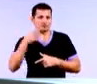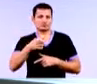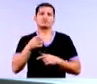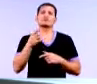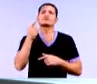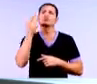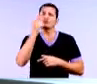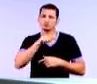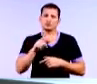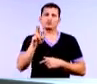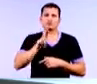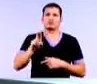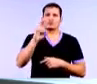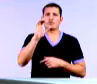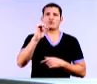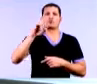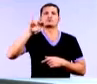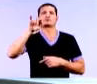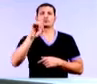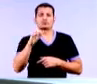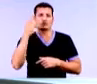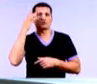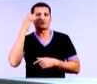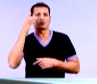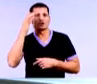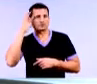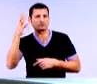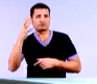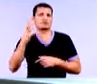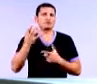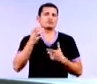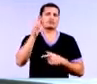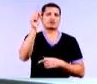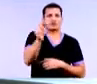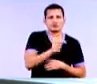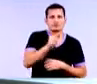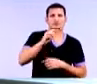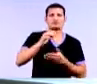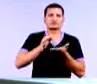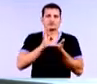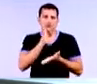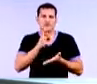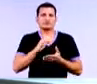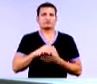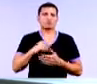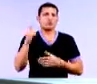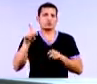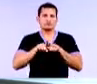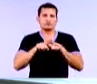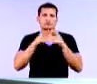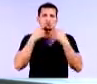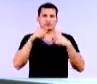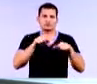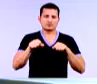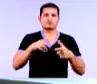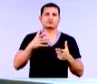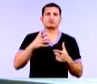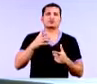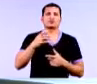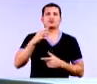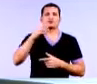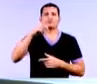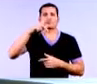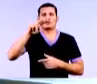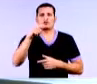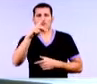de Visual G, como a gente viu, ao Eclipse, no caso do Java, enfim, a Python, que é outra linguagem de programação, a PHP, que é uma linguagem